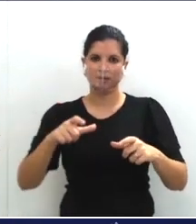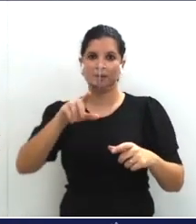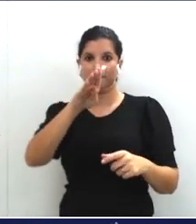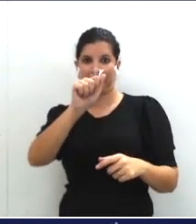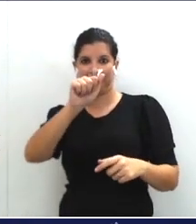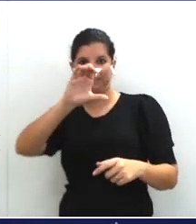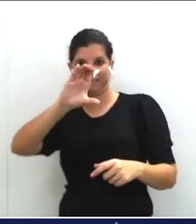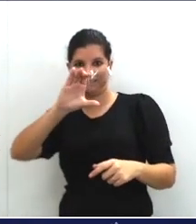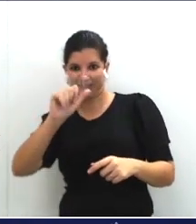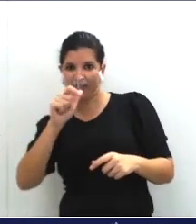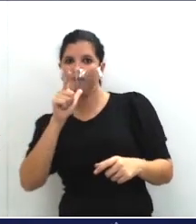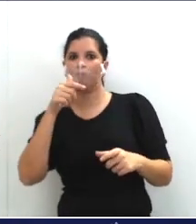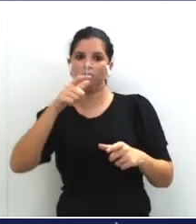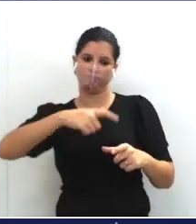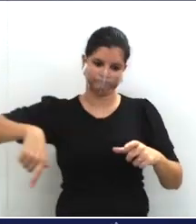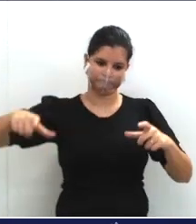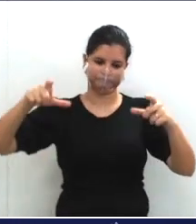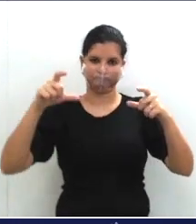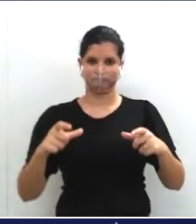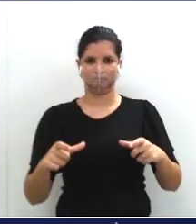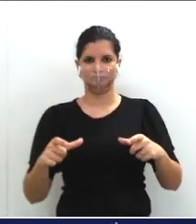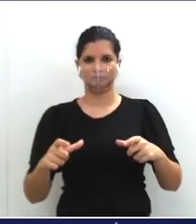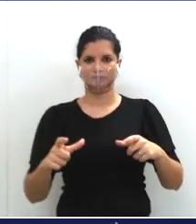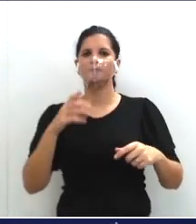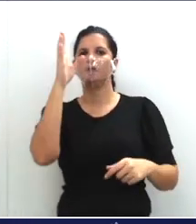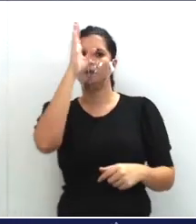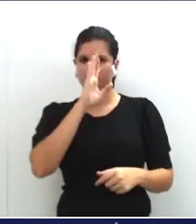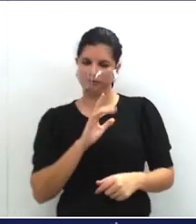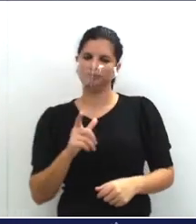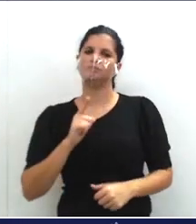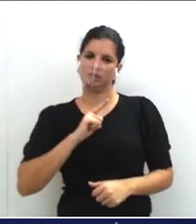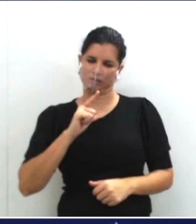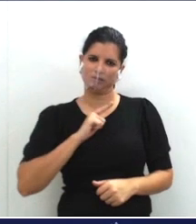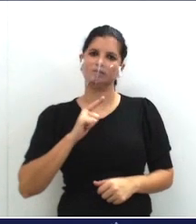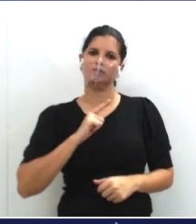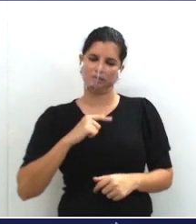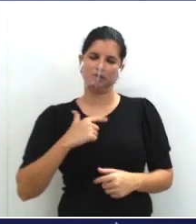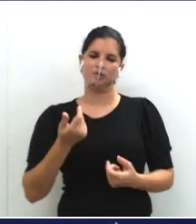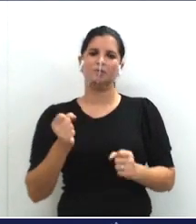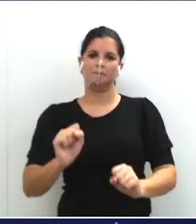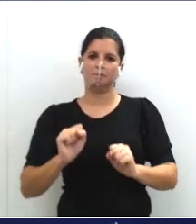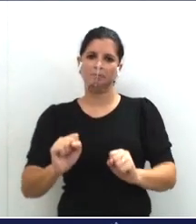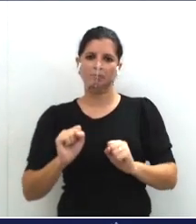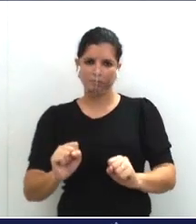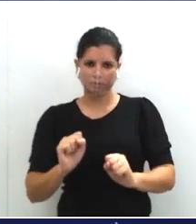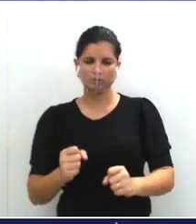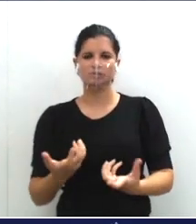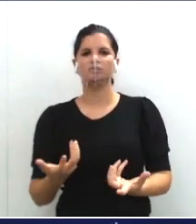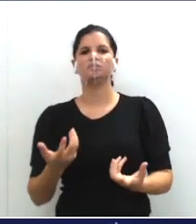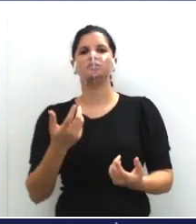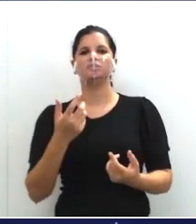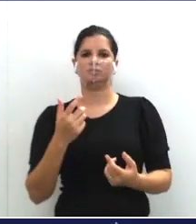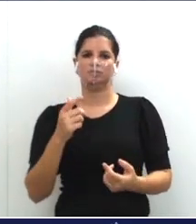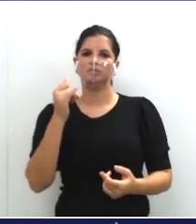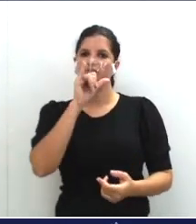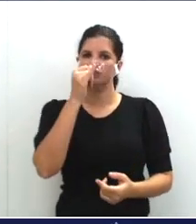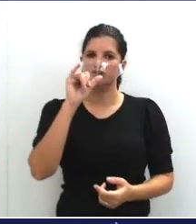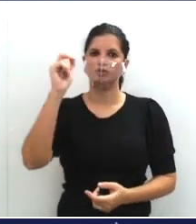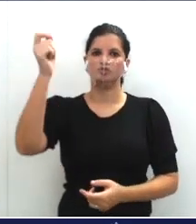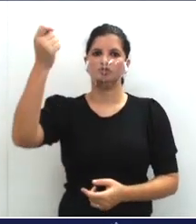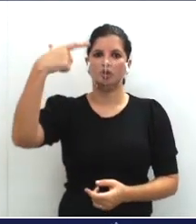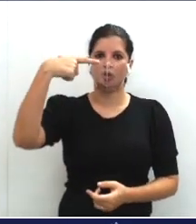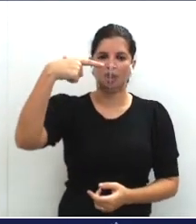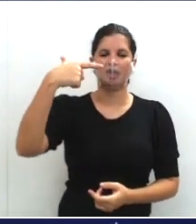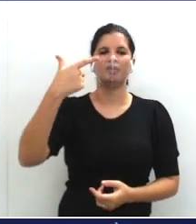hidrográficas. É um exemplo, né, disso. Né? O Brasil ele pode dispor também de